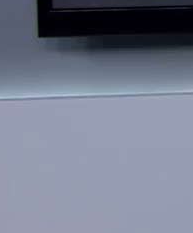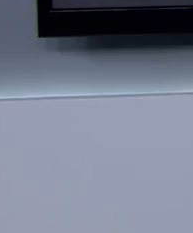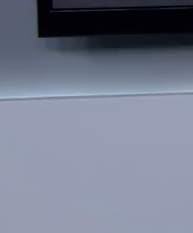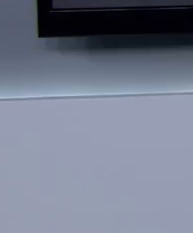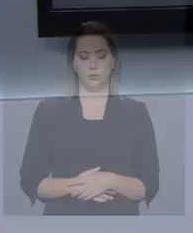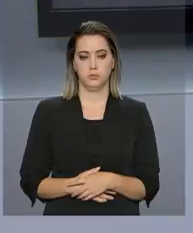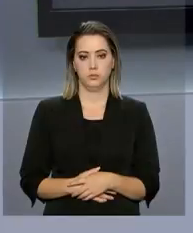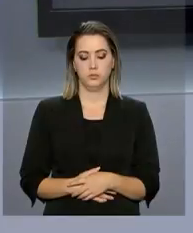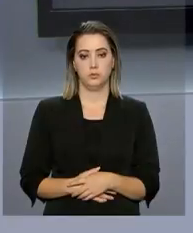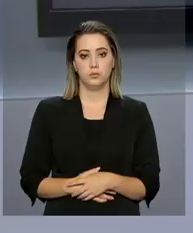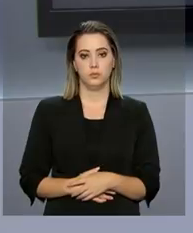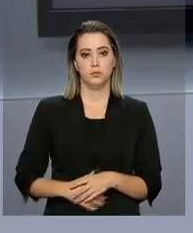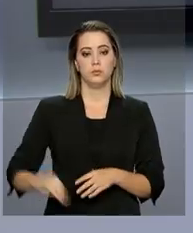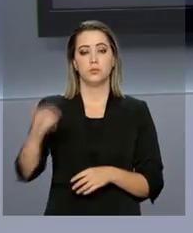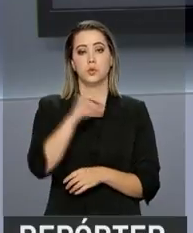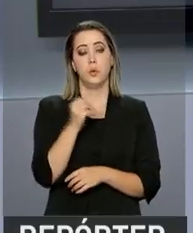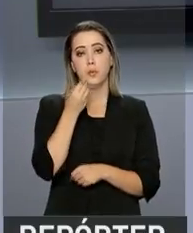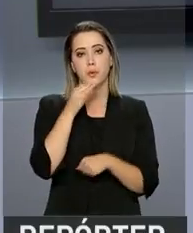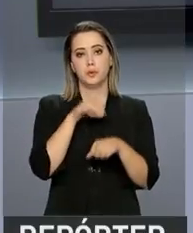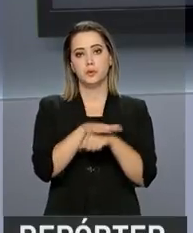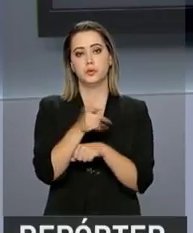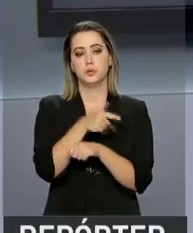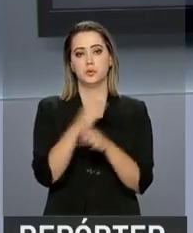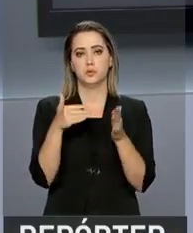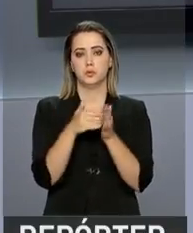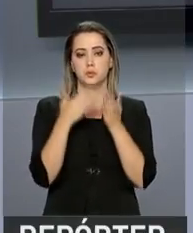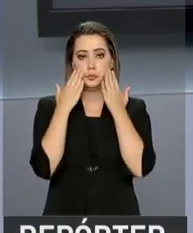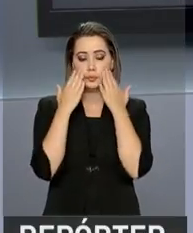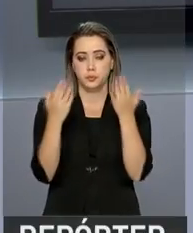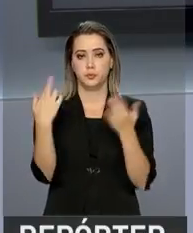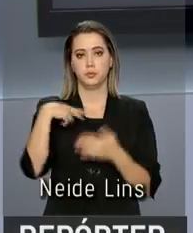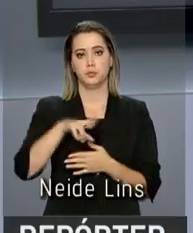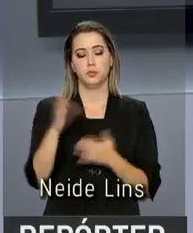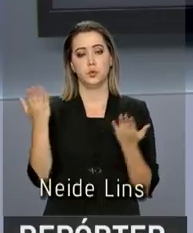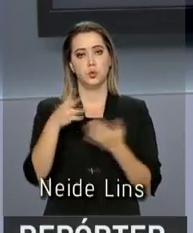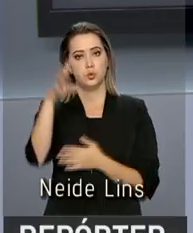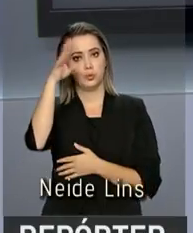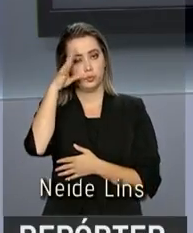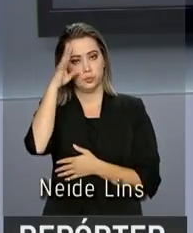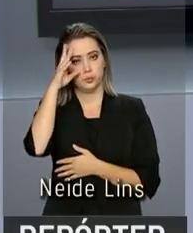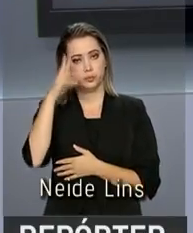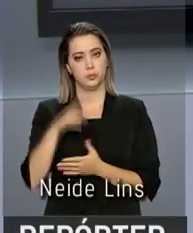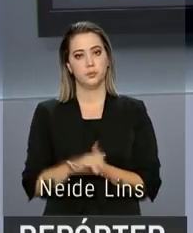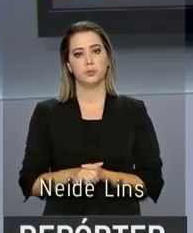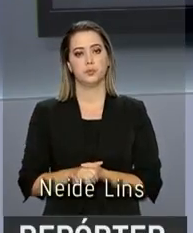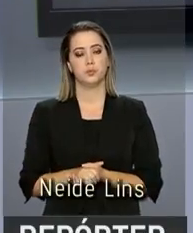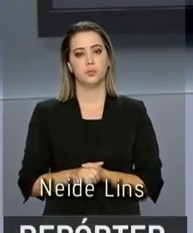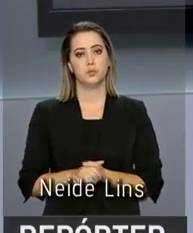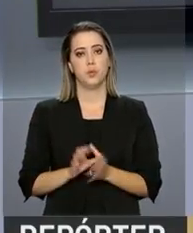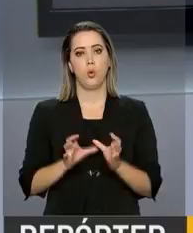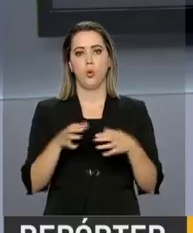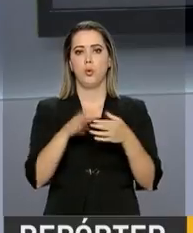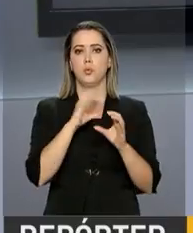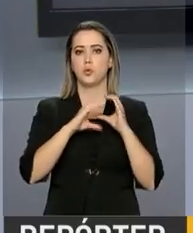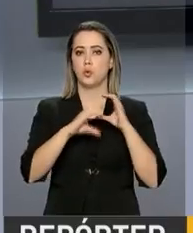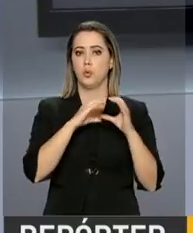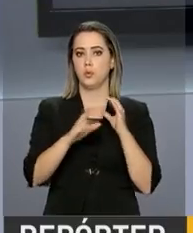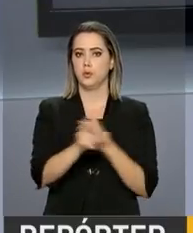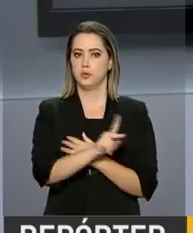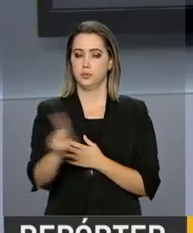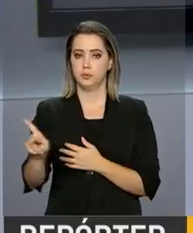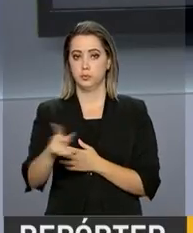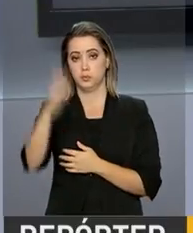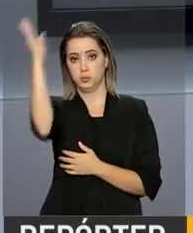olá boa noite no ar a última edição desta quarta-feira do repórter nbr a secretaria de comunicação da